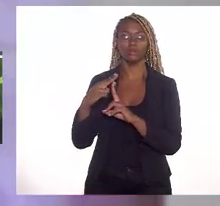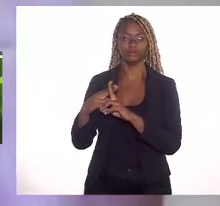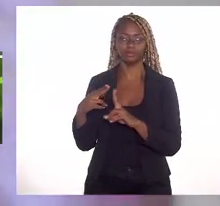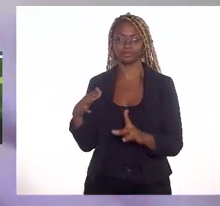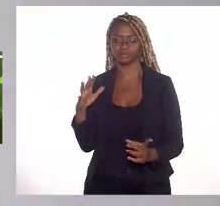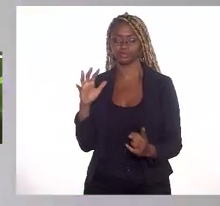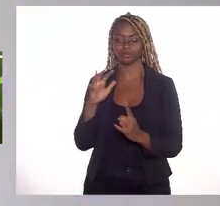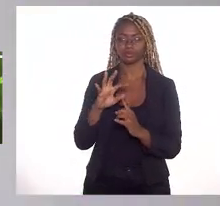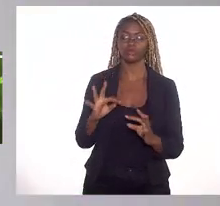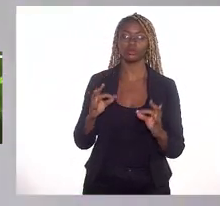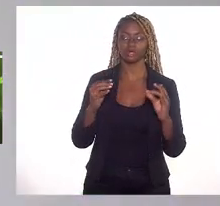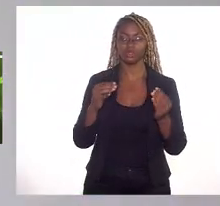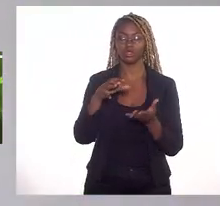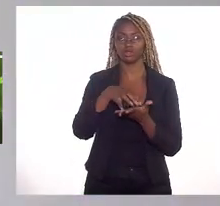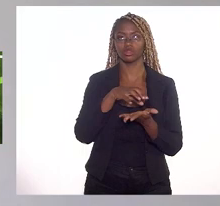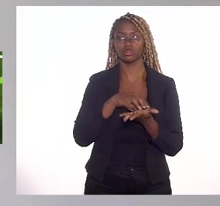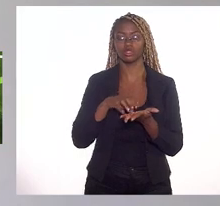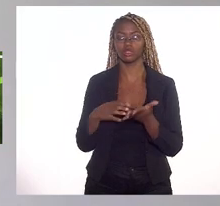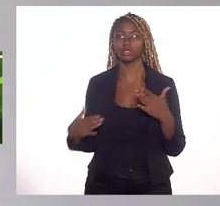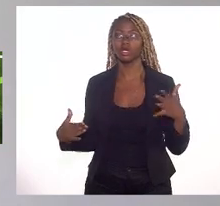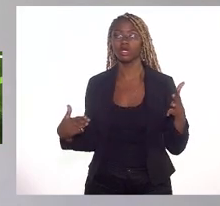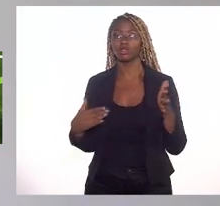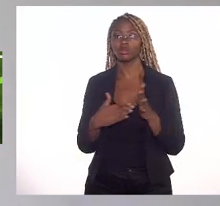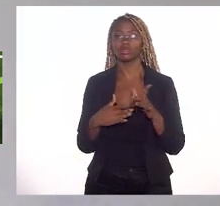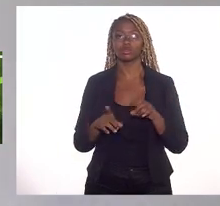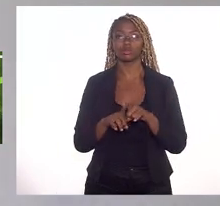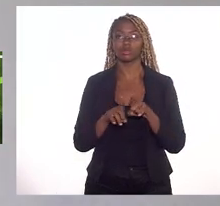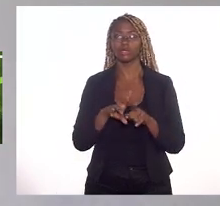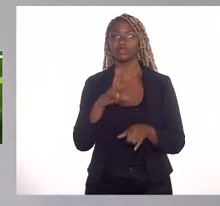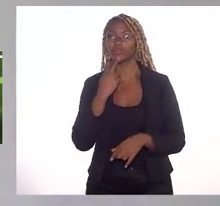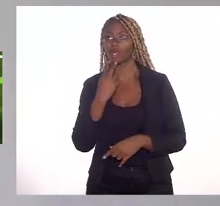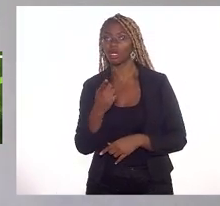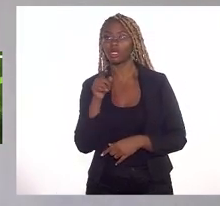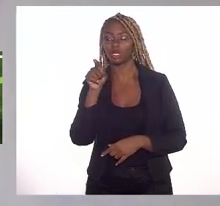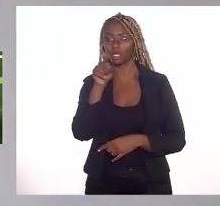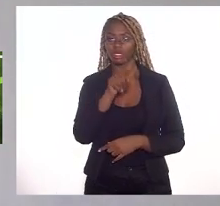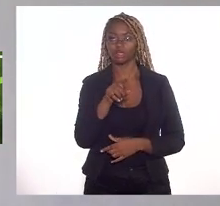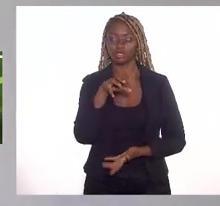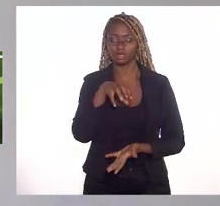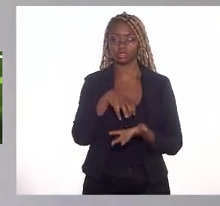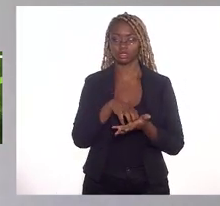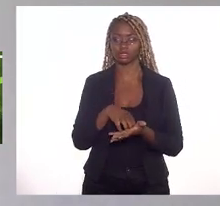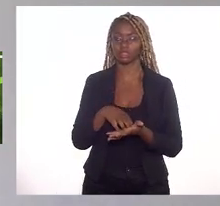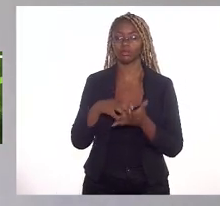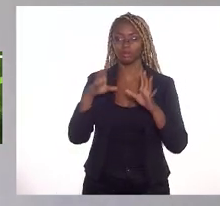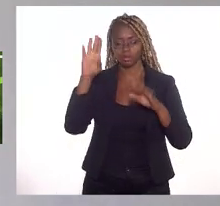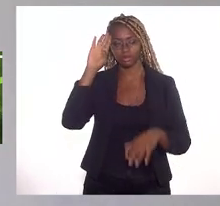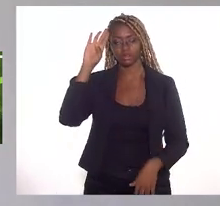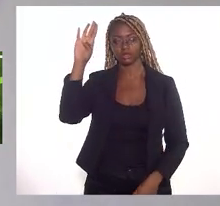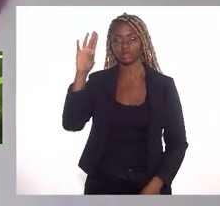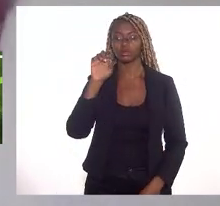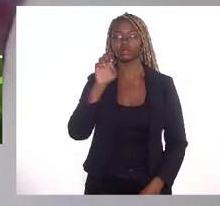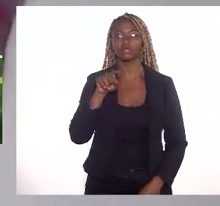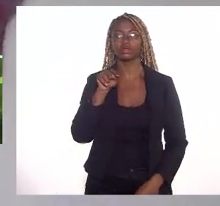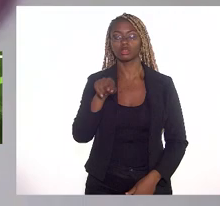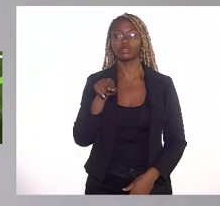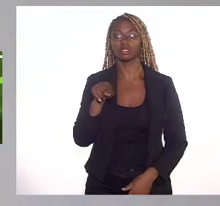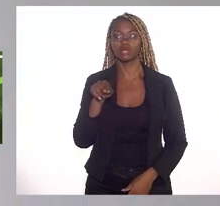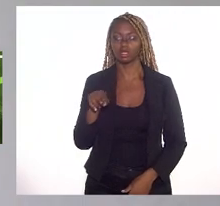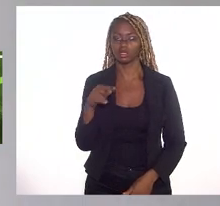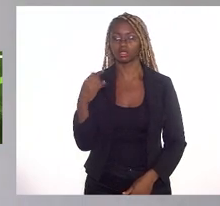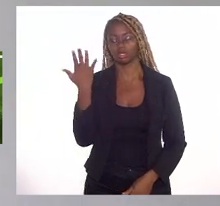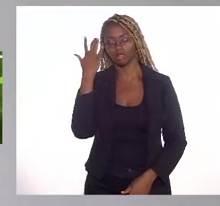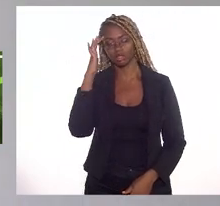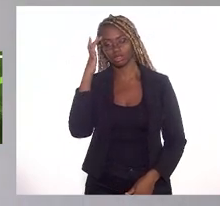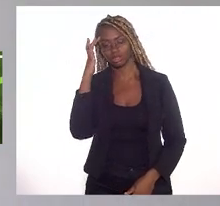todas essas unidades. E, por último, mencionar essa questão central também, que é a questão que eu acho que